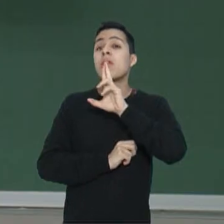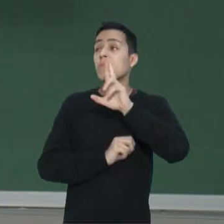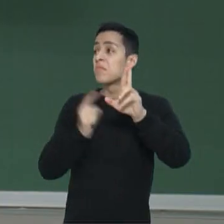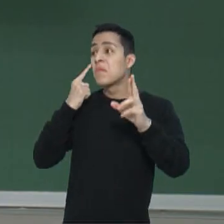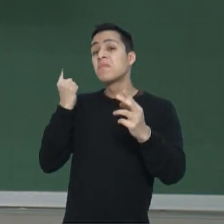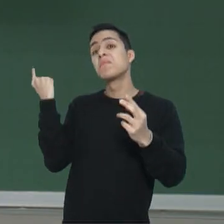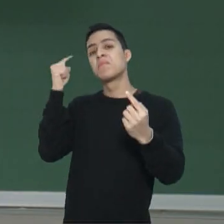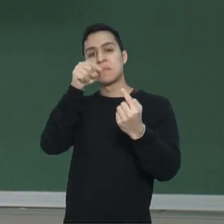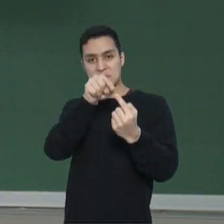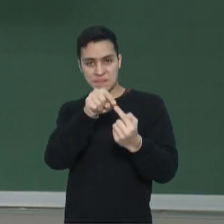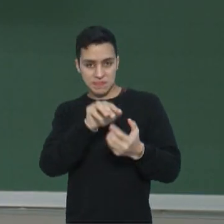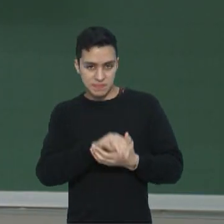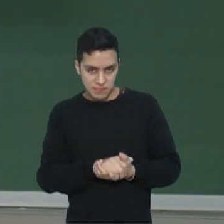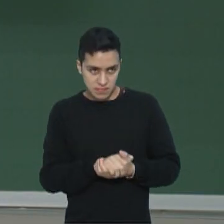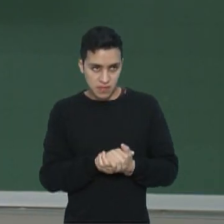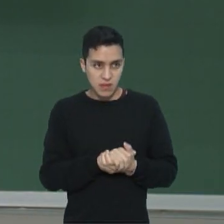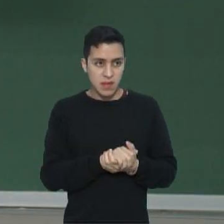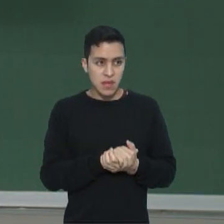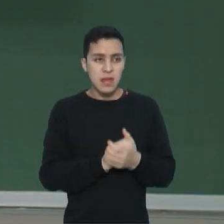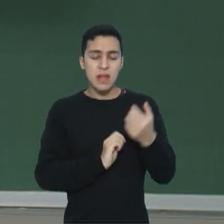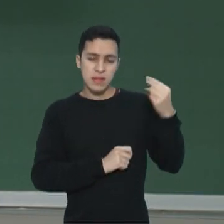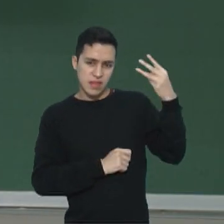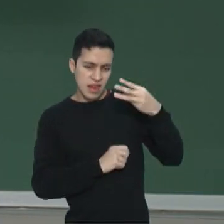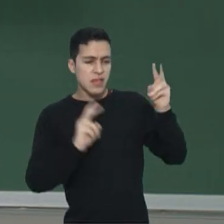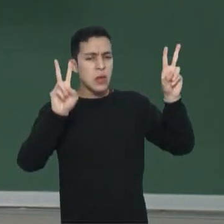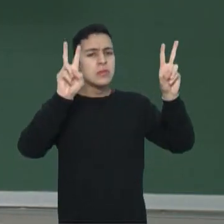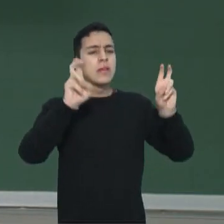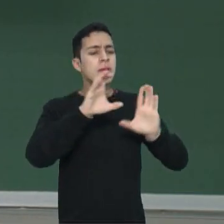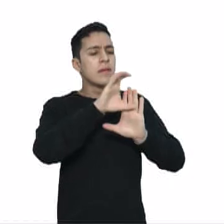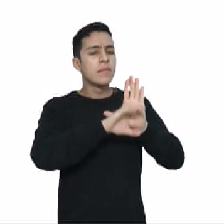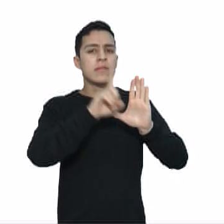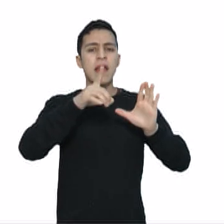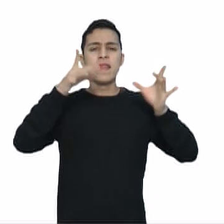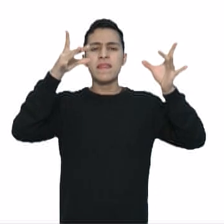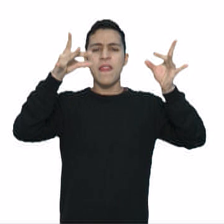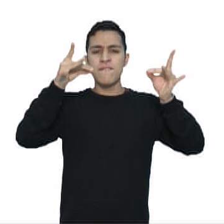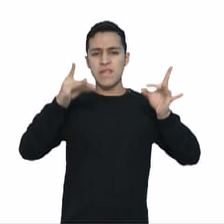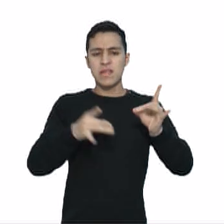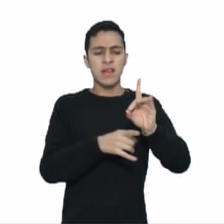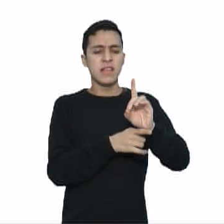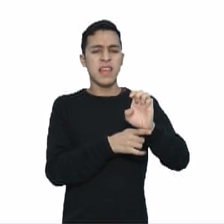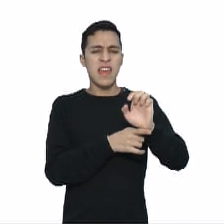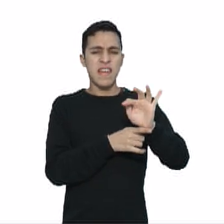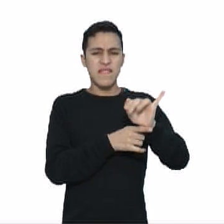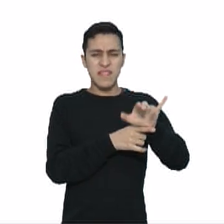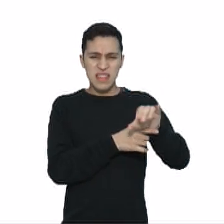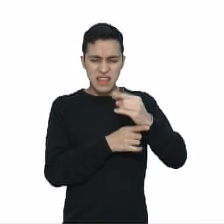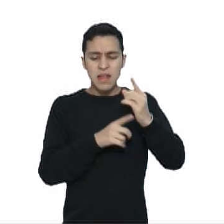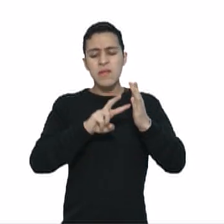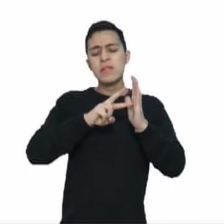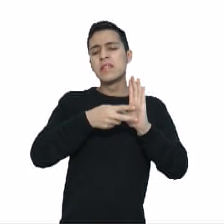Número 3, o tema do capítulo é definição. Nesse, apresenta-se o conceito de biblioteca escolar,